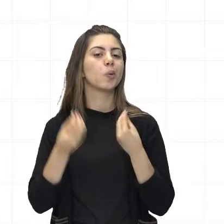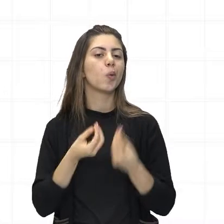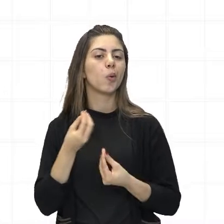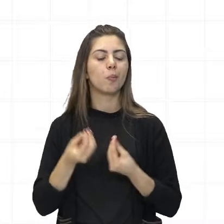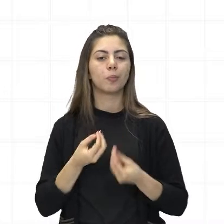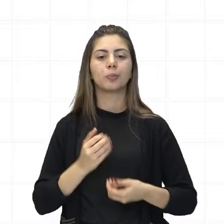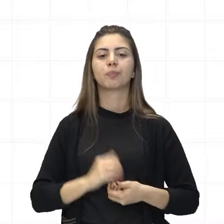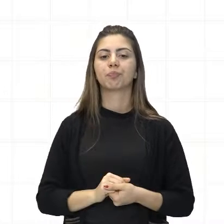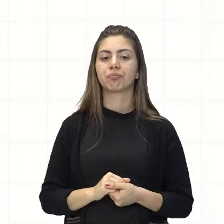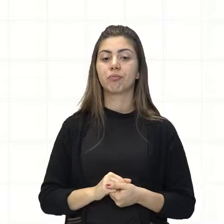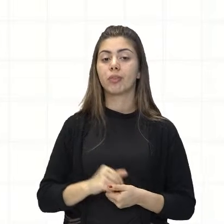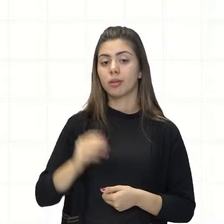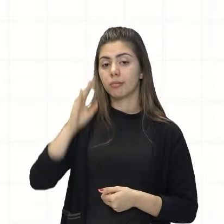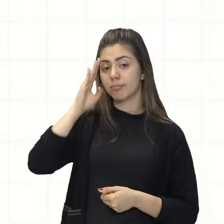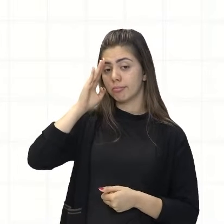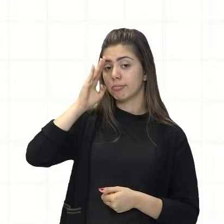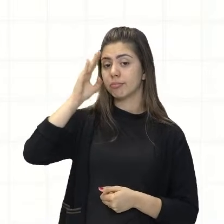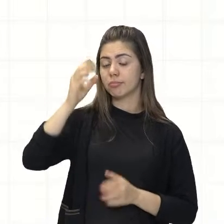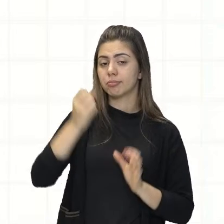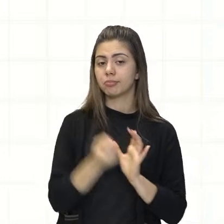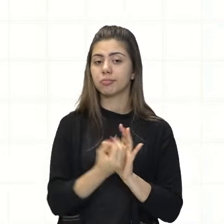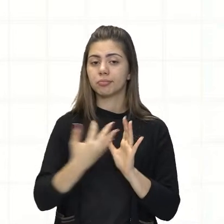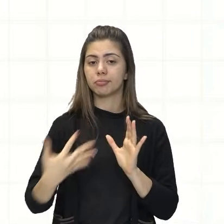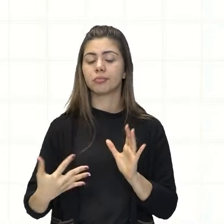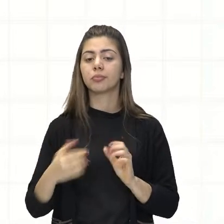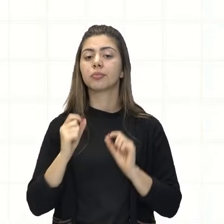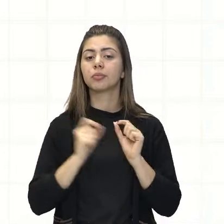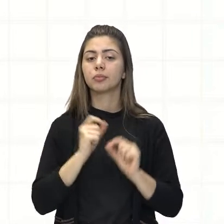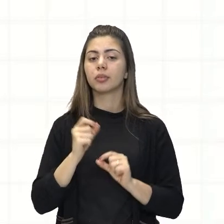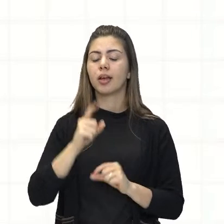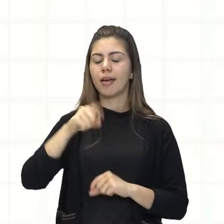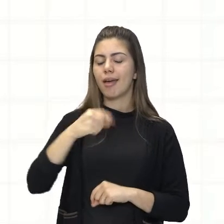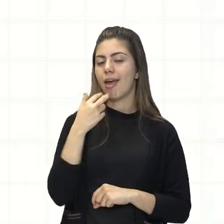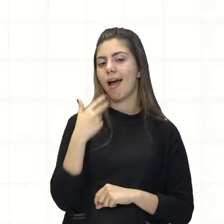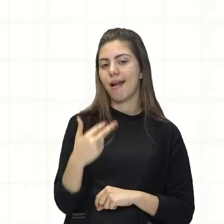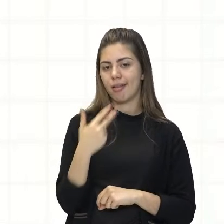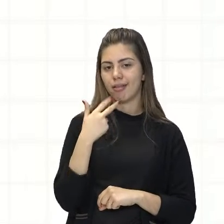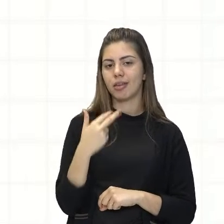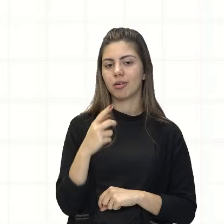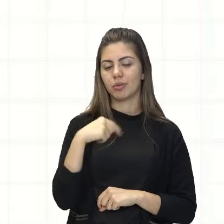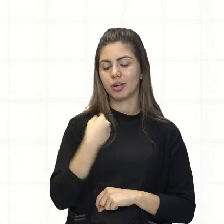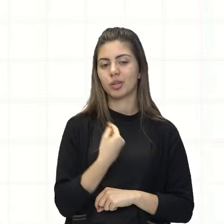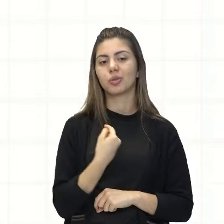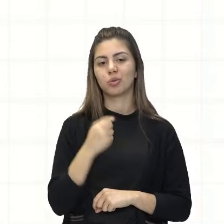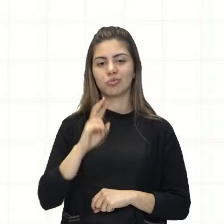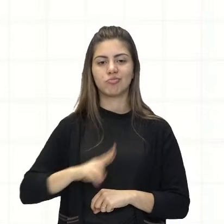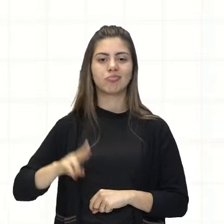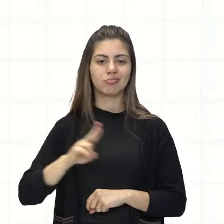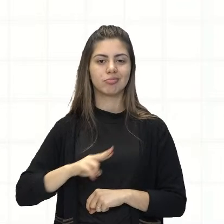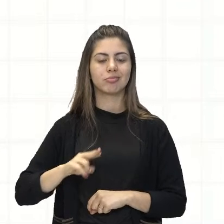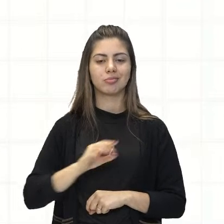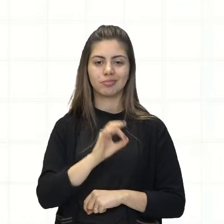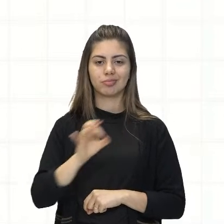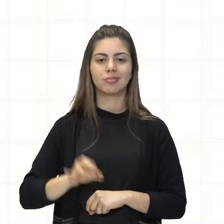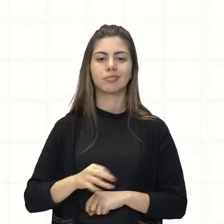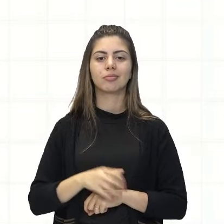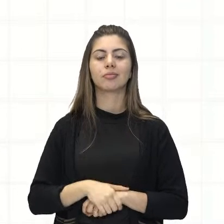aqui uma das principais, que é em relação ao idioma oficial, a